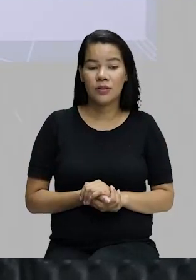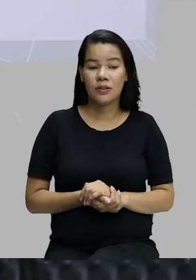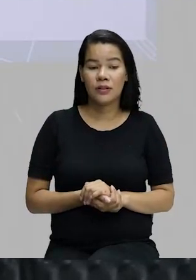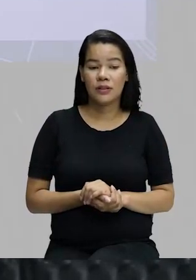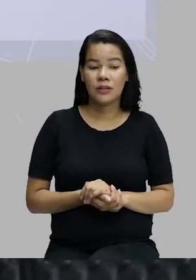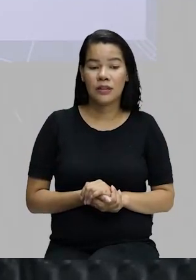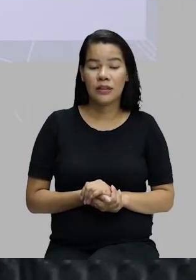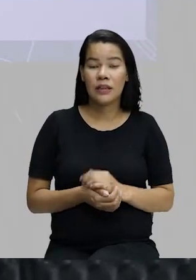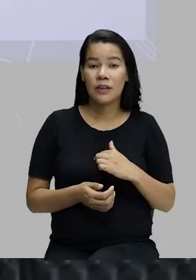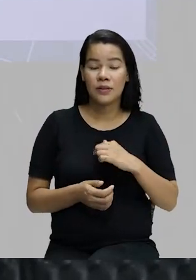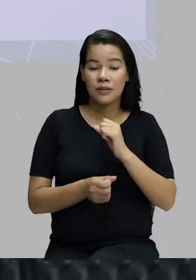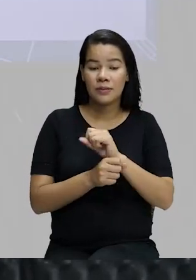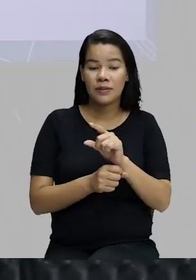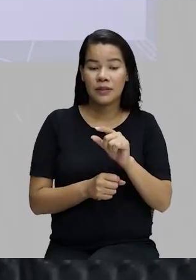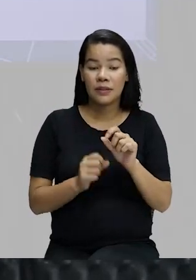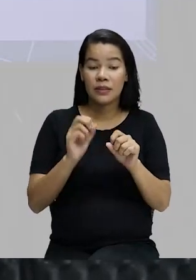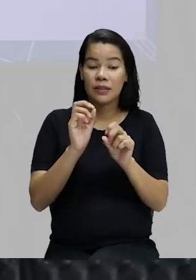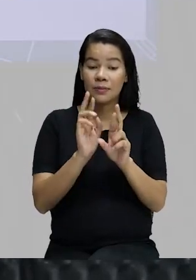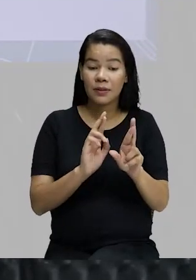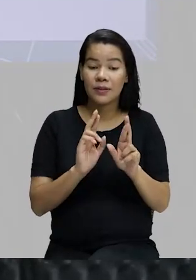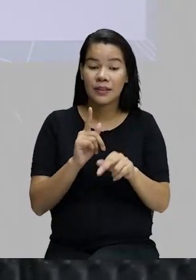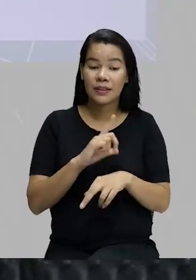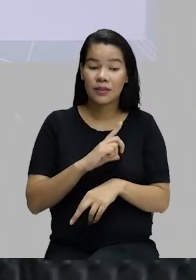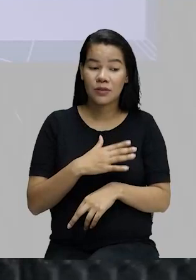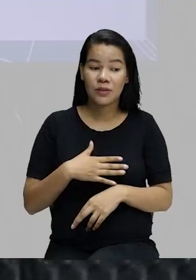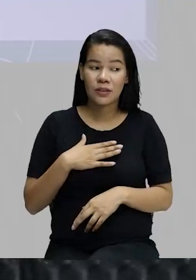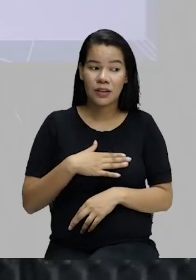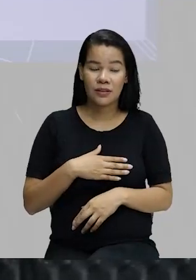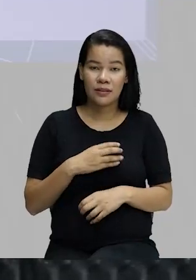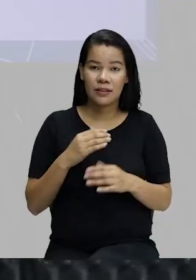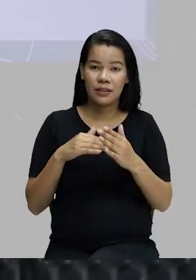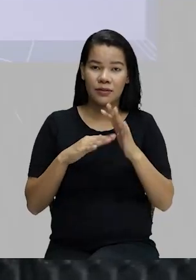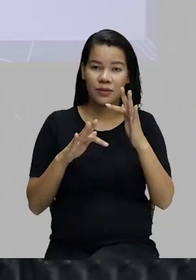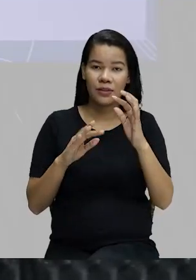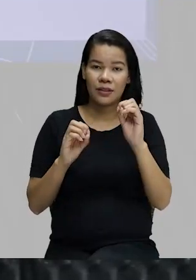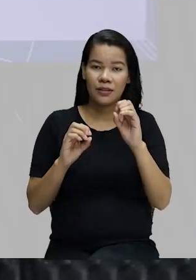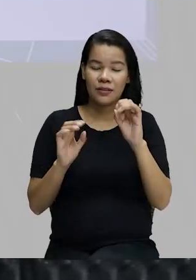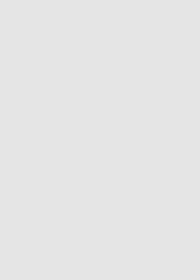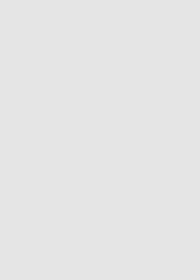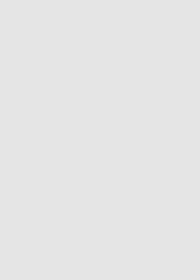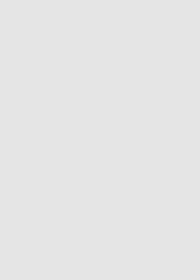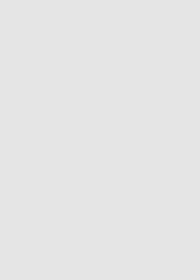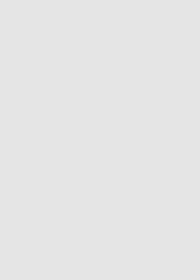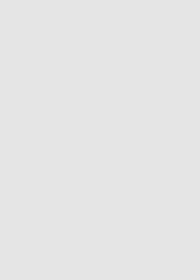que vocês tenham gostado, turminha. Vou ficando por aqui. Forte abraço. Valeu.